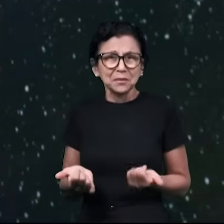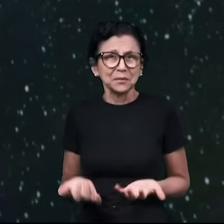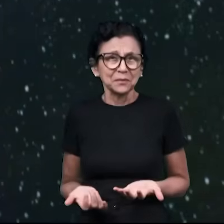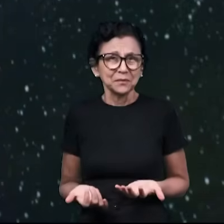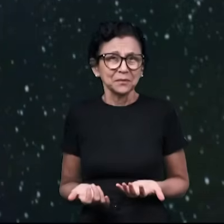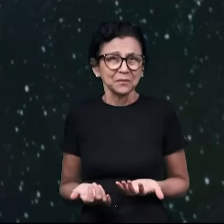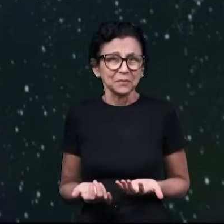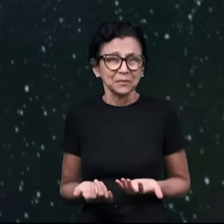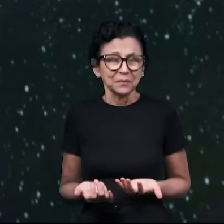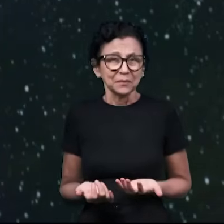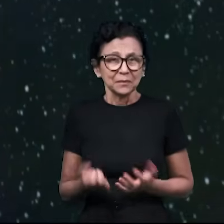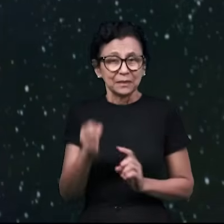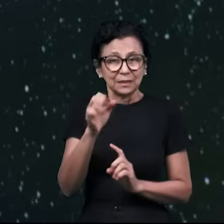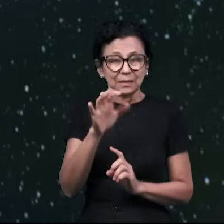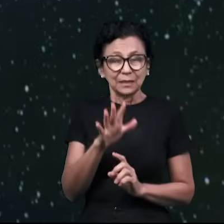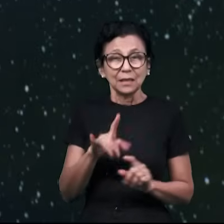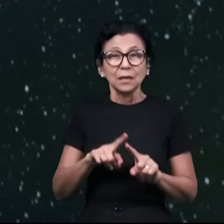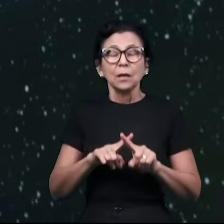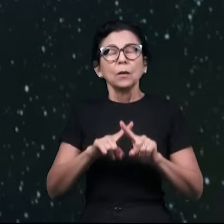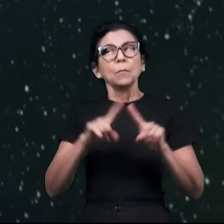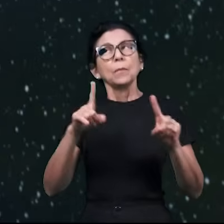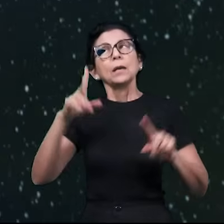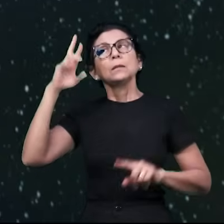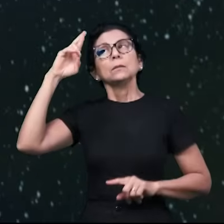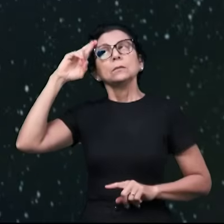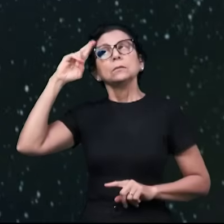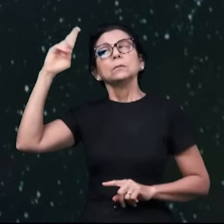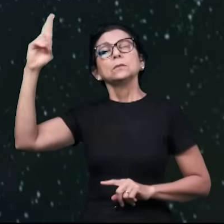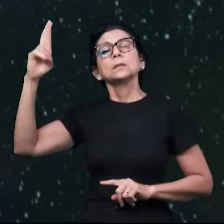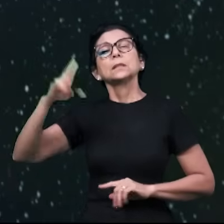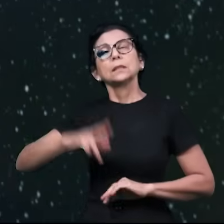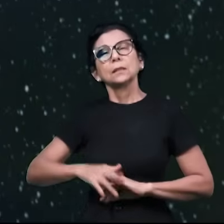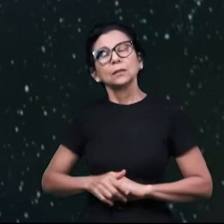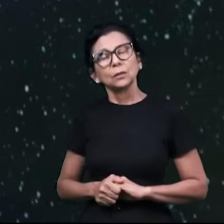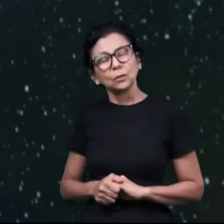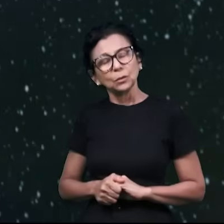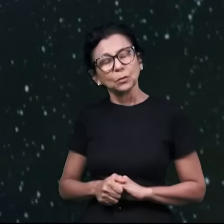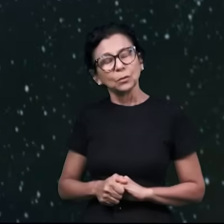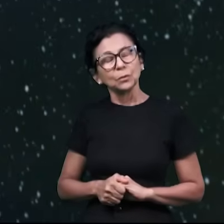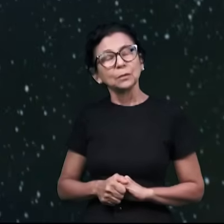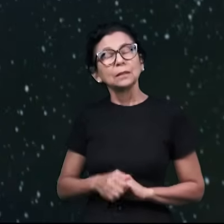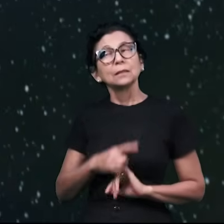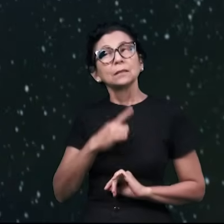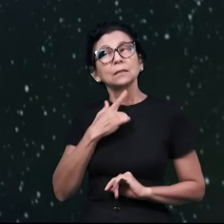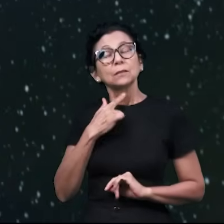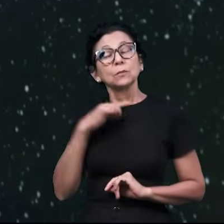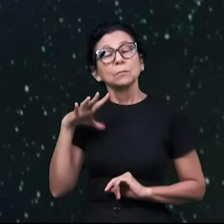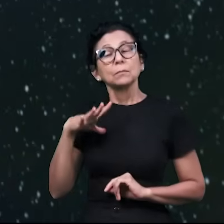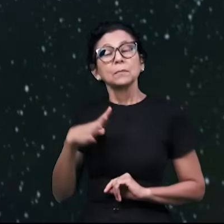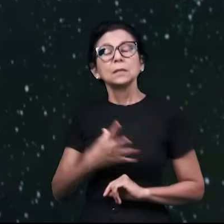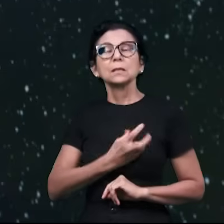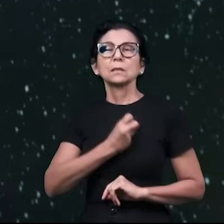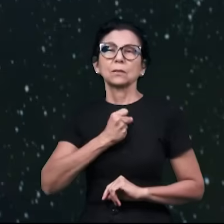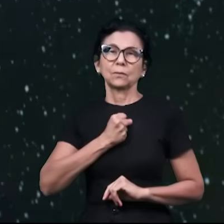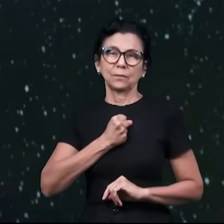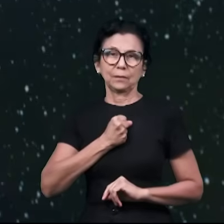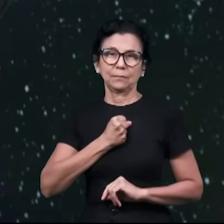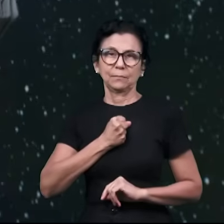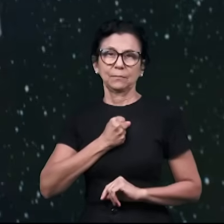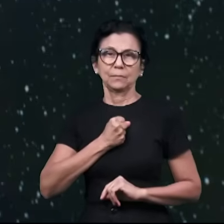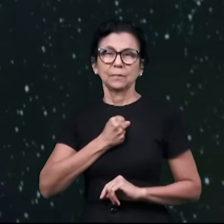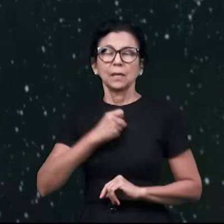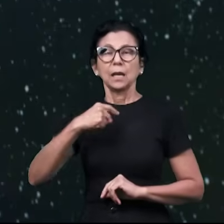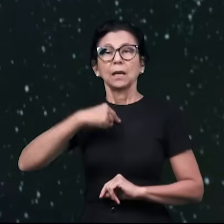o favor de Deus me alcançou um dia. Glória a Jesus. Eu criei nesse favor. Eu creio que Jesus é o